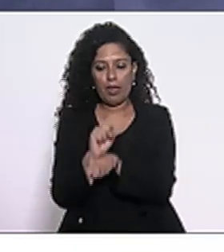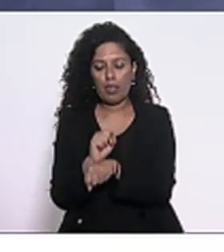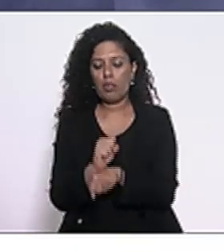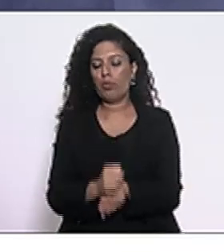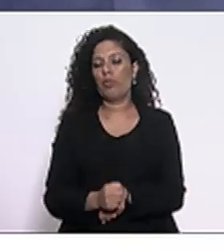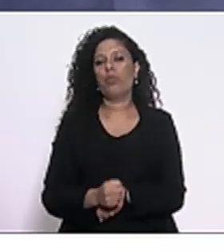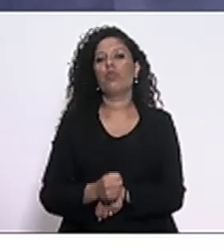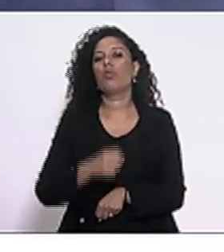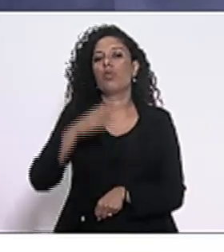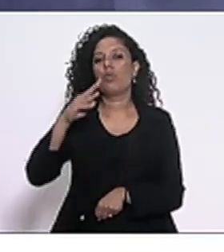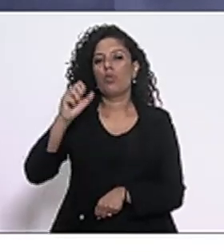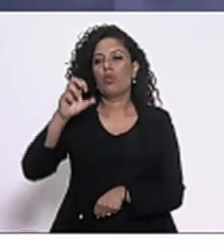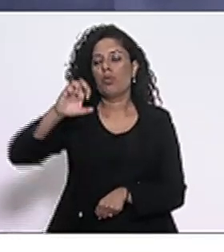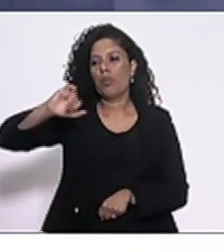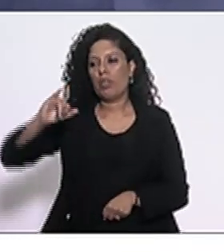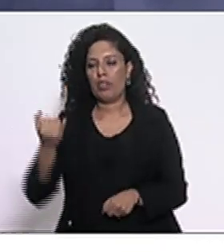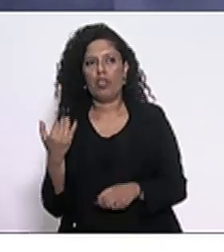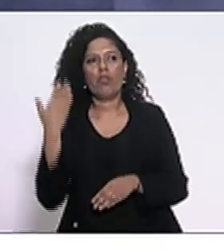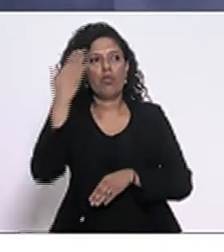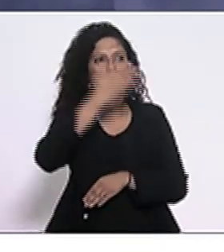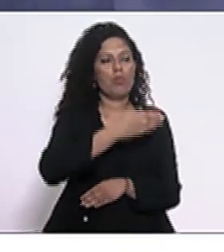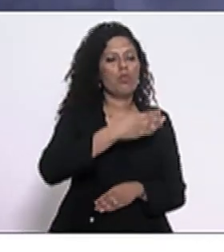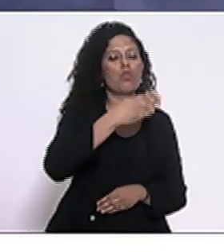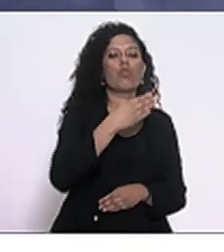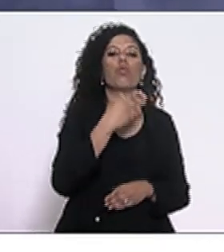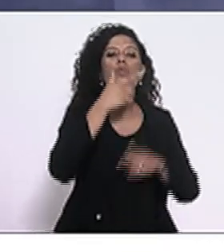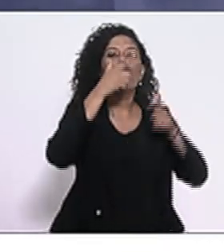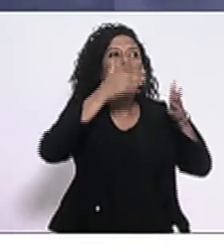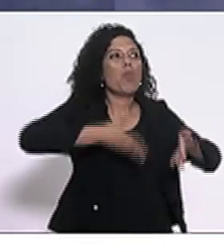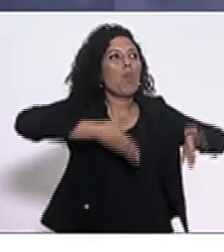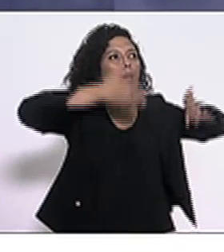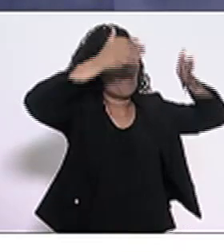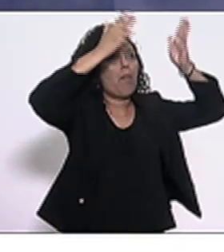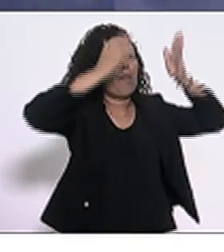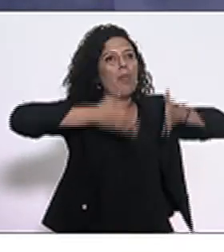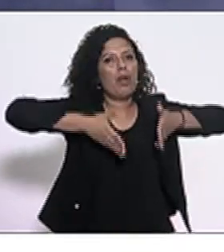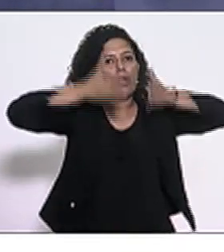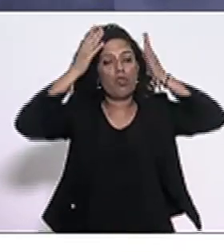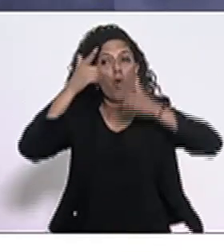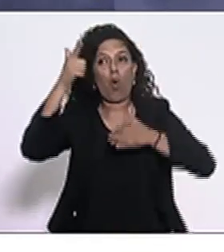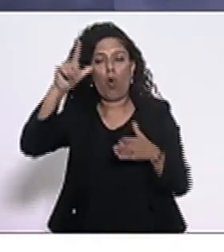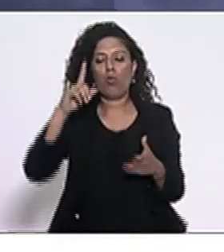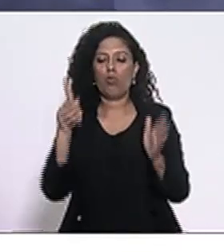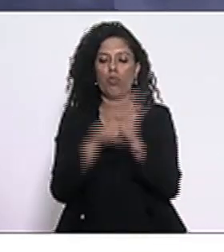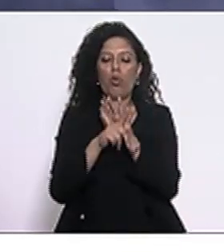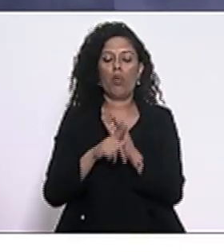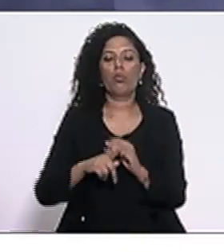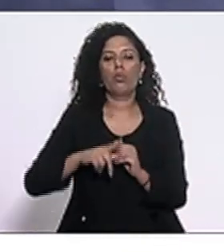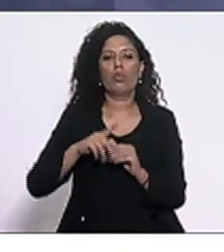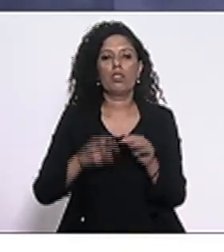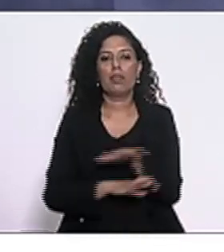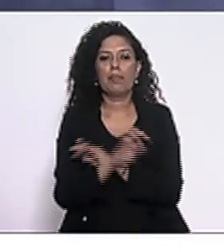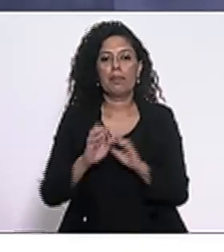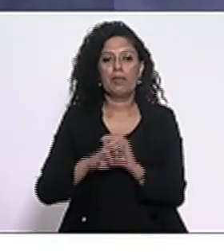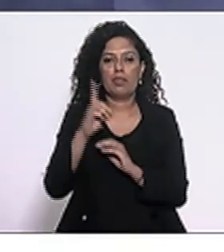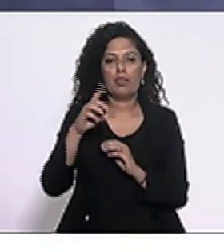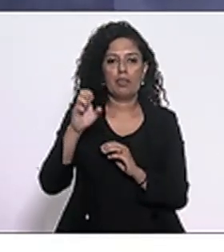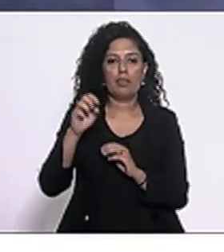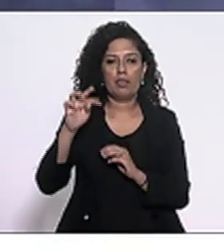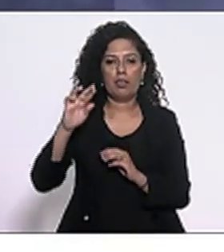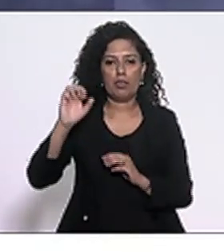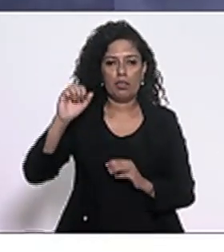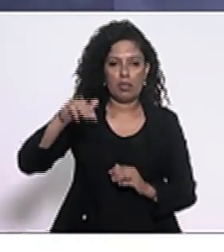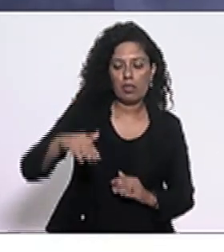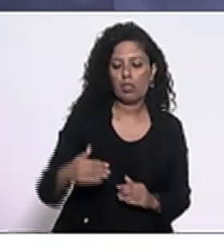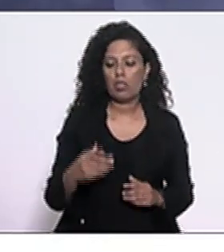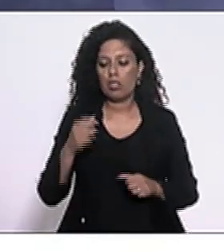mês. Agora estamos, acredito eu, temporariamente nas instalações do Detran. Esperamos que a Alfândega 8